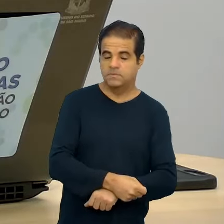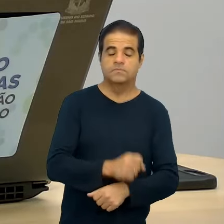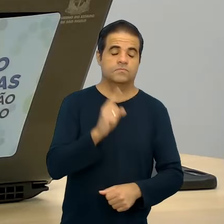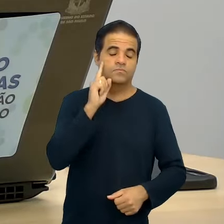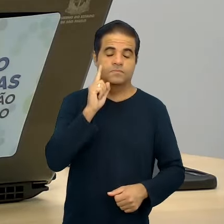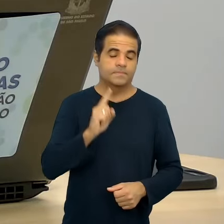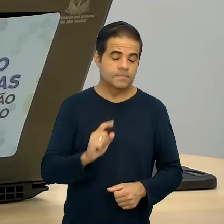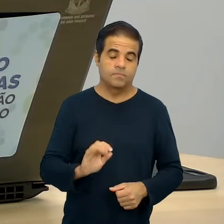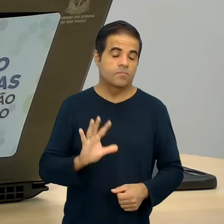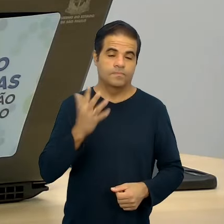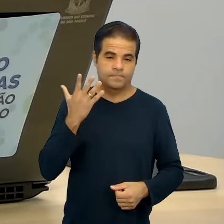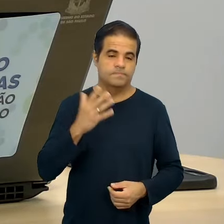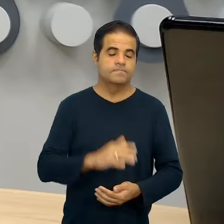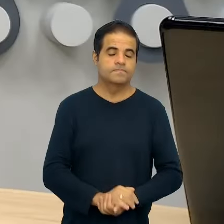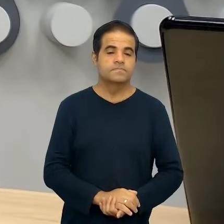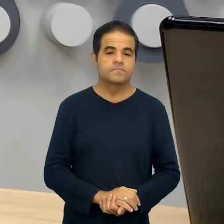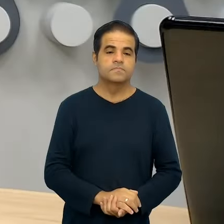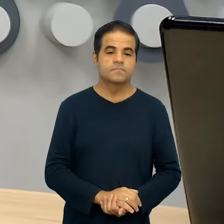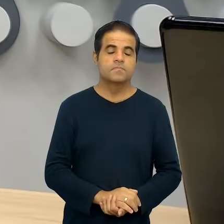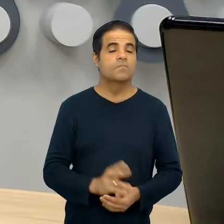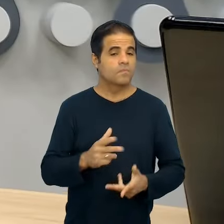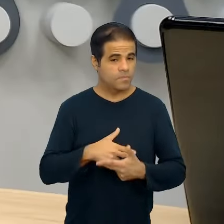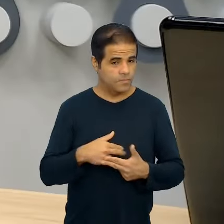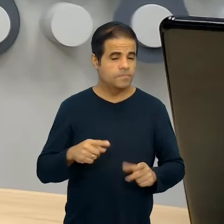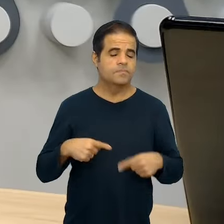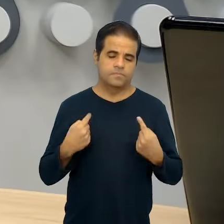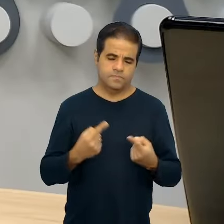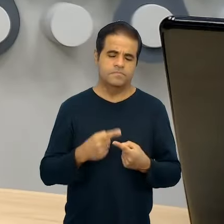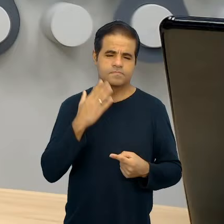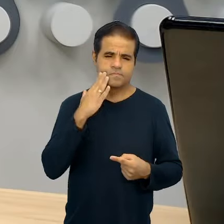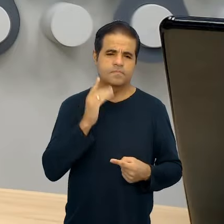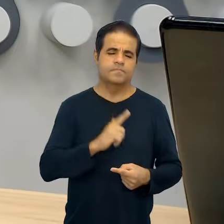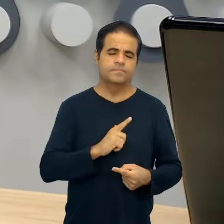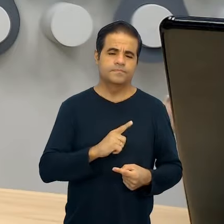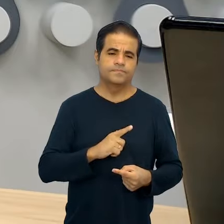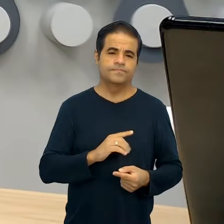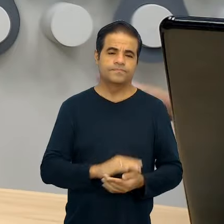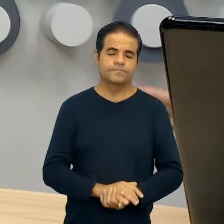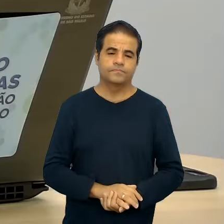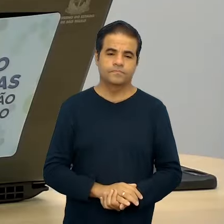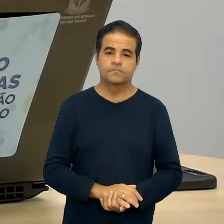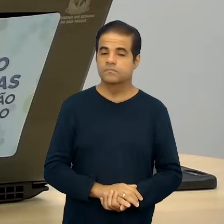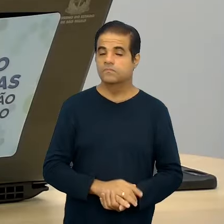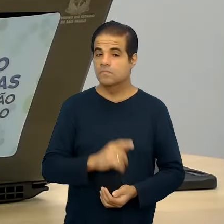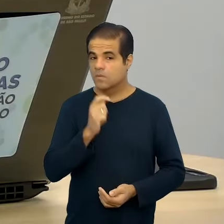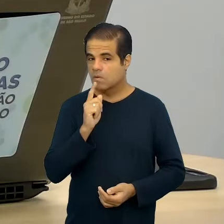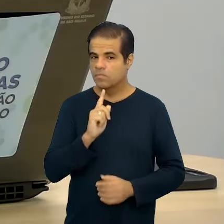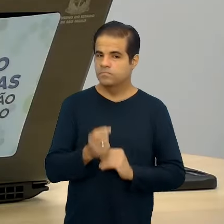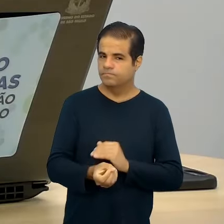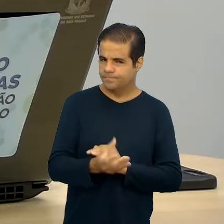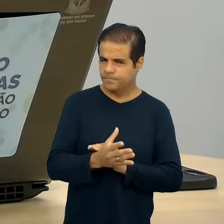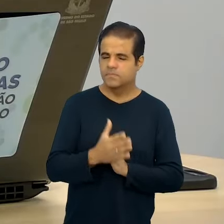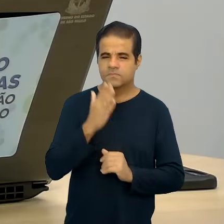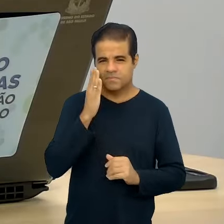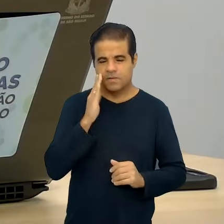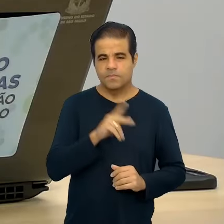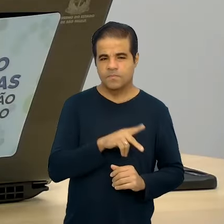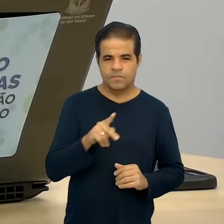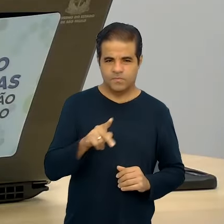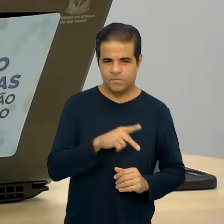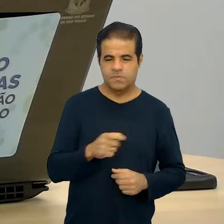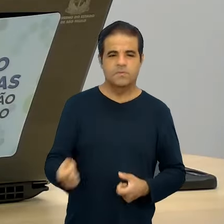né? Exatamente, é algo que ainda existe, né? Sim, e sem querer dar spoiler, mas já dando, gente, o professor